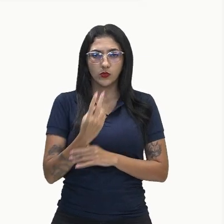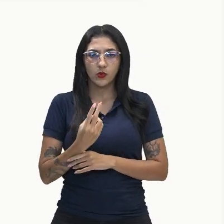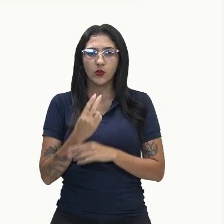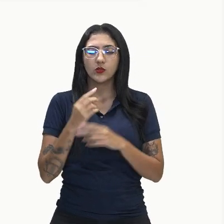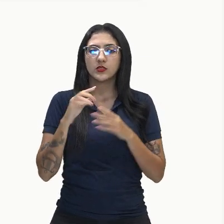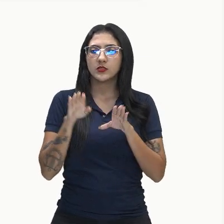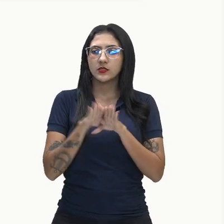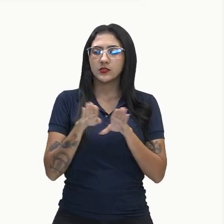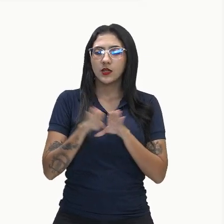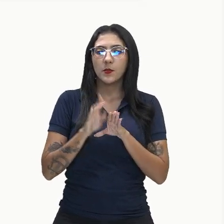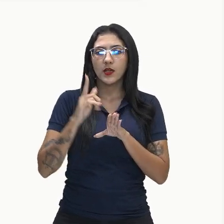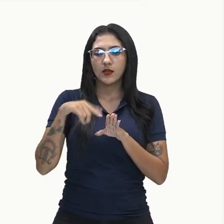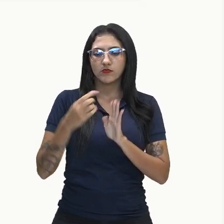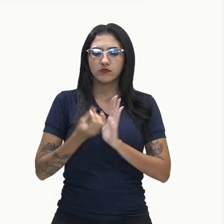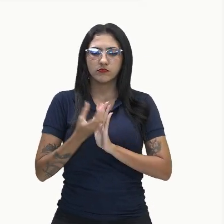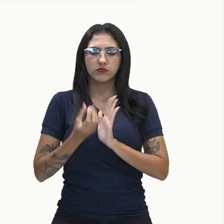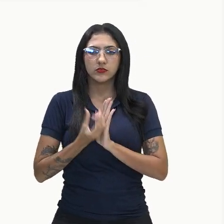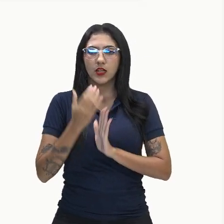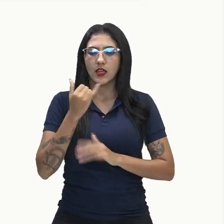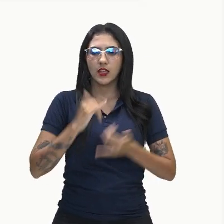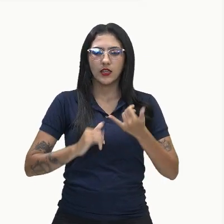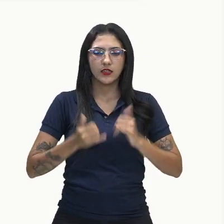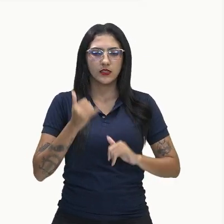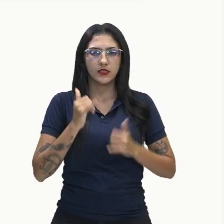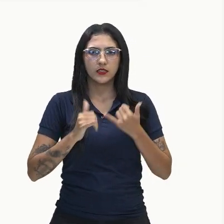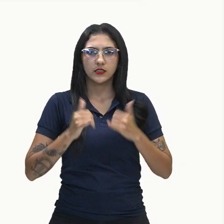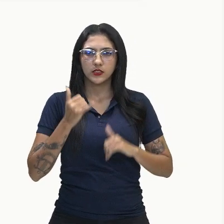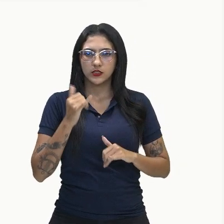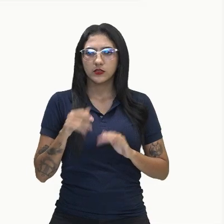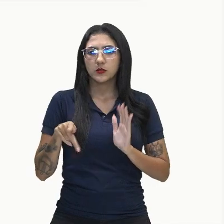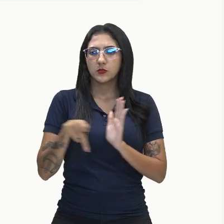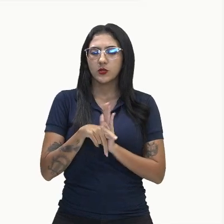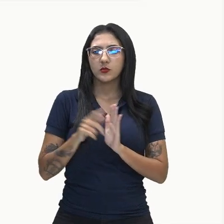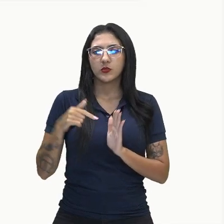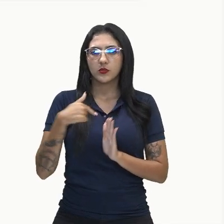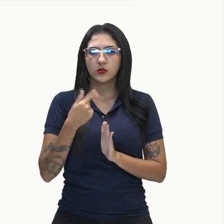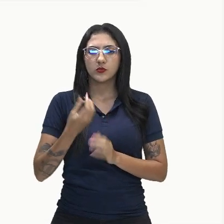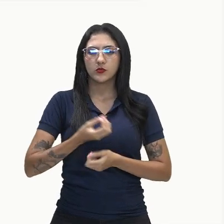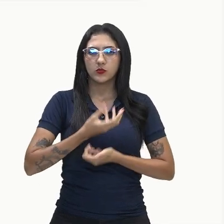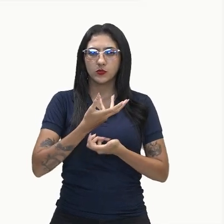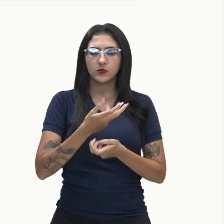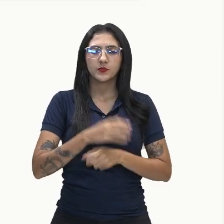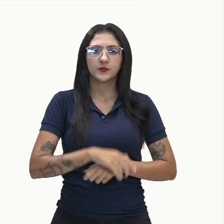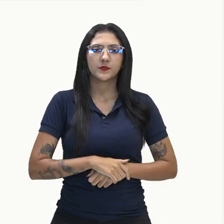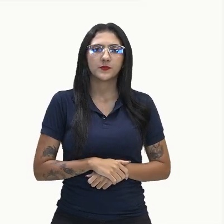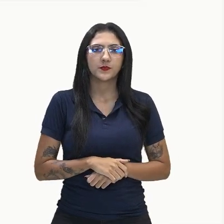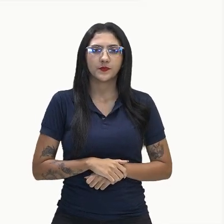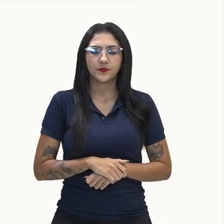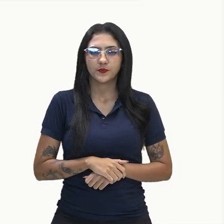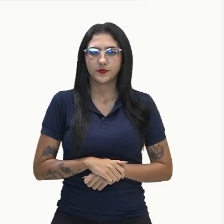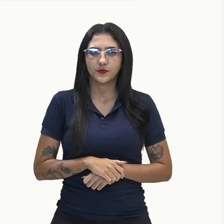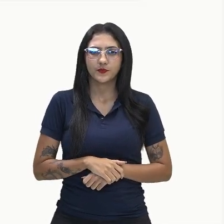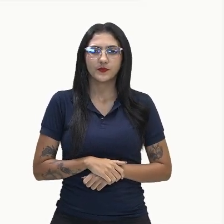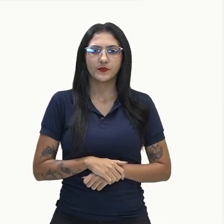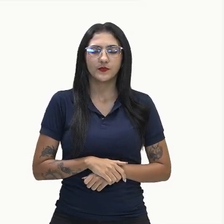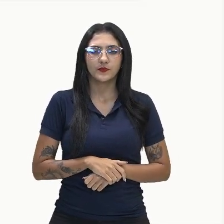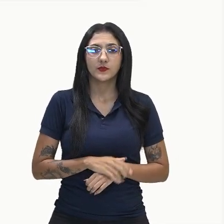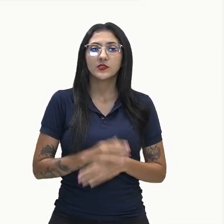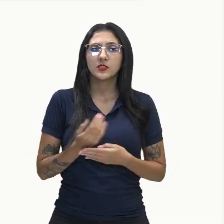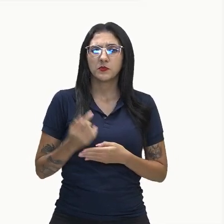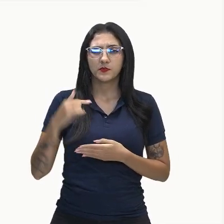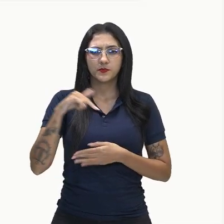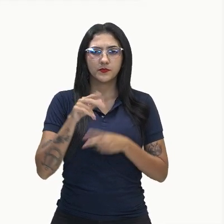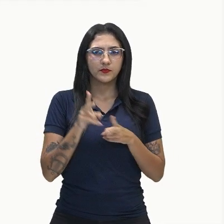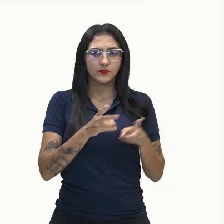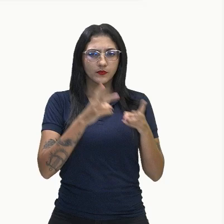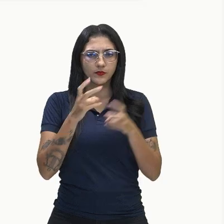a energia necessária para o funcionamento do nosso corpo. Então, observem que, de certa